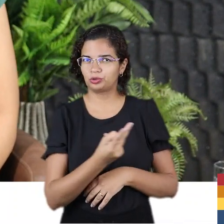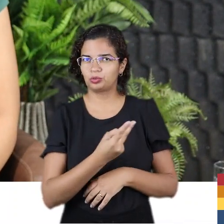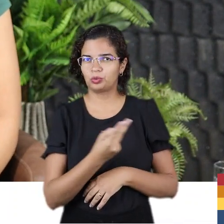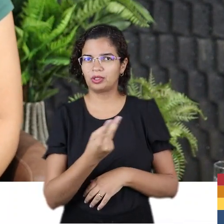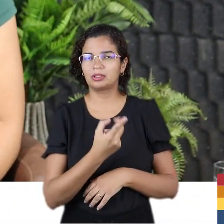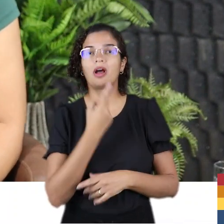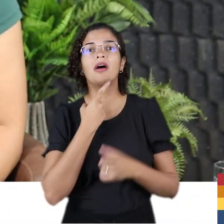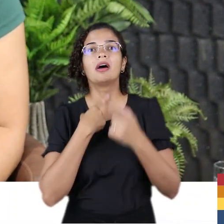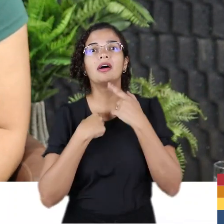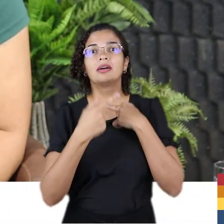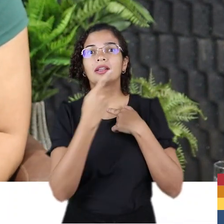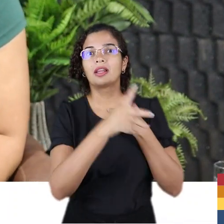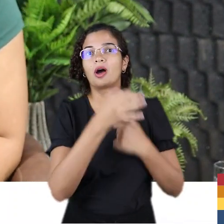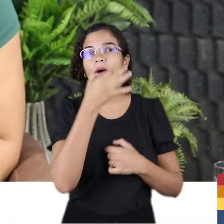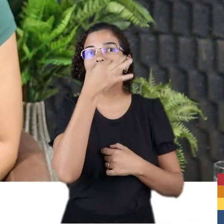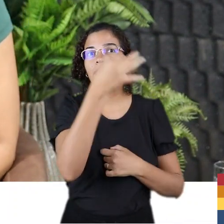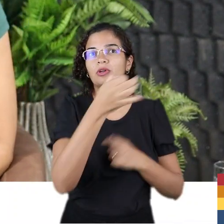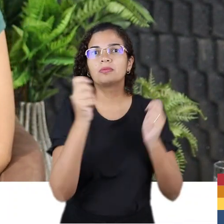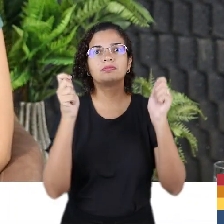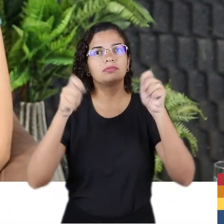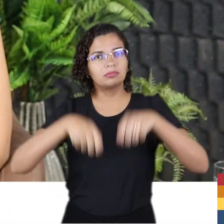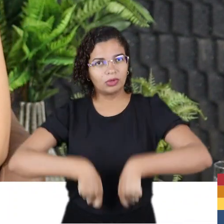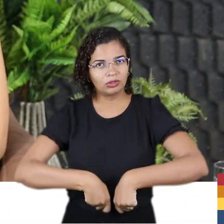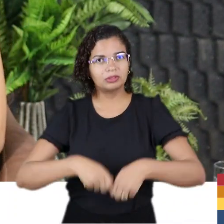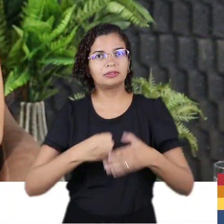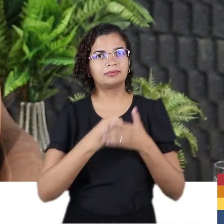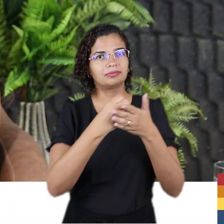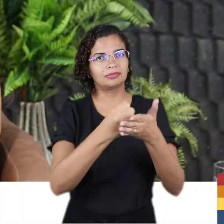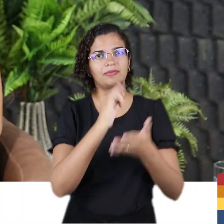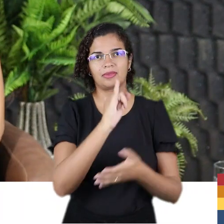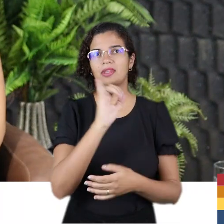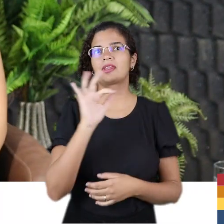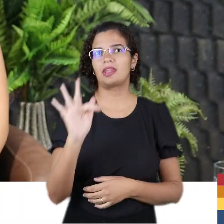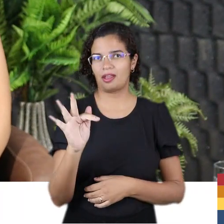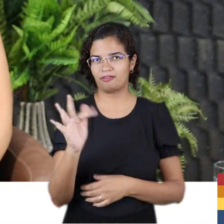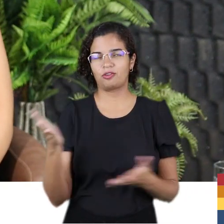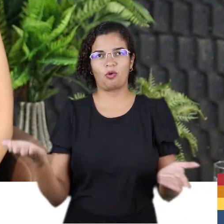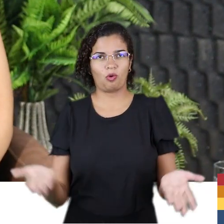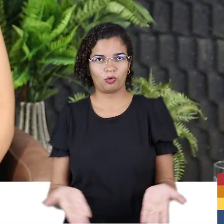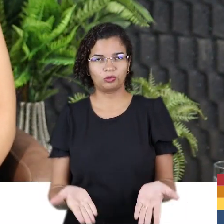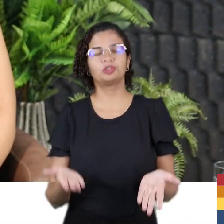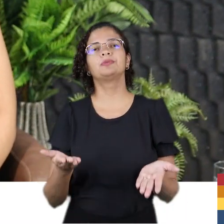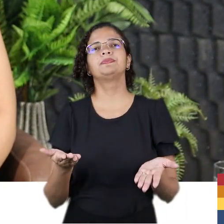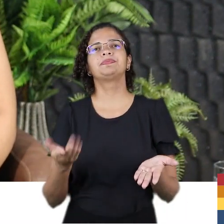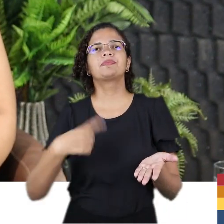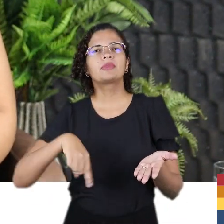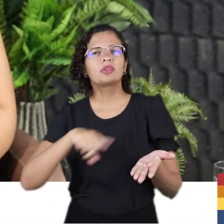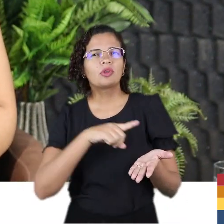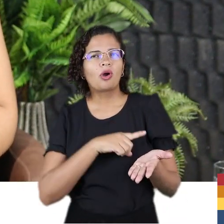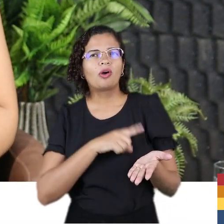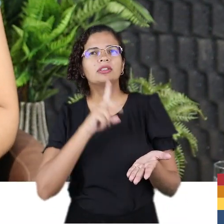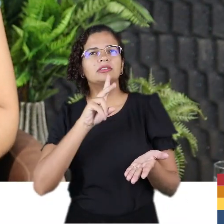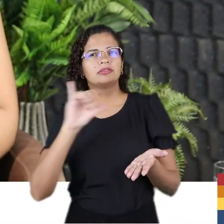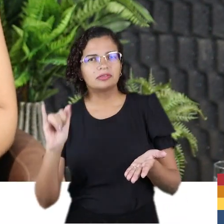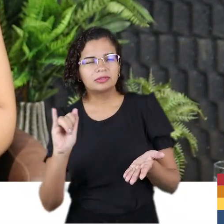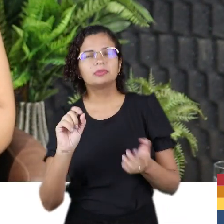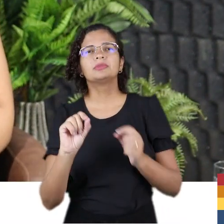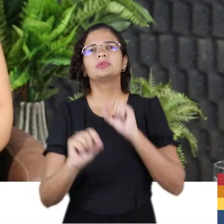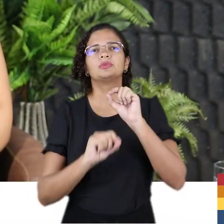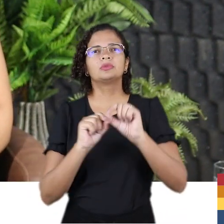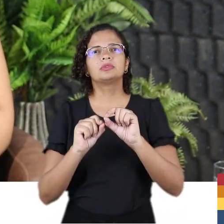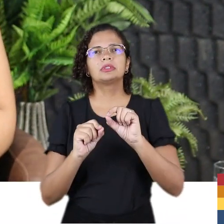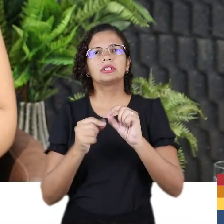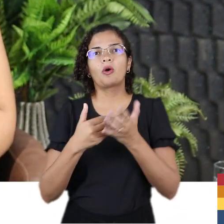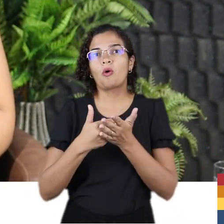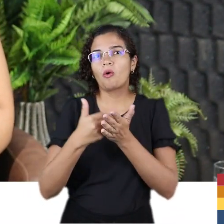possibilidades de oferta de itinerários formativos, né? Então nós vamos estar trazendo inicialmente